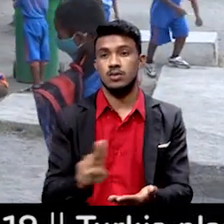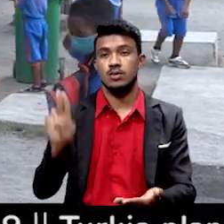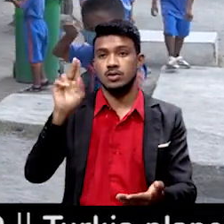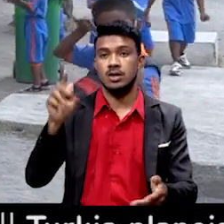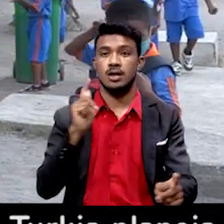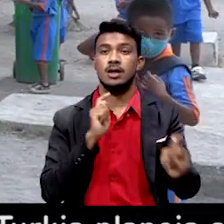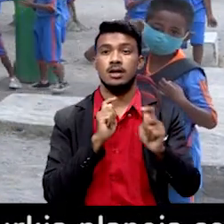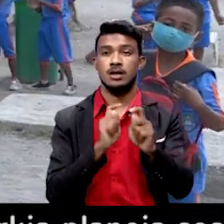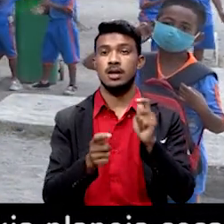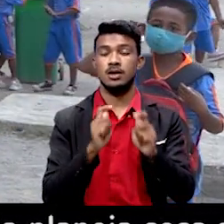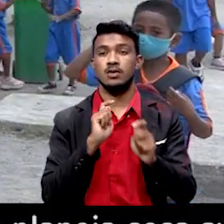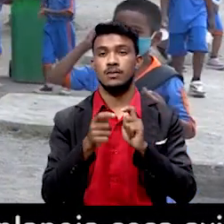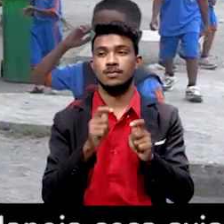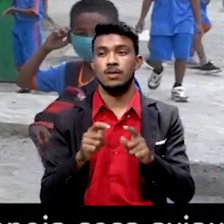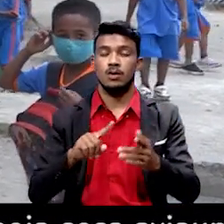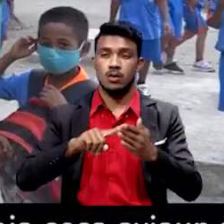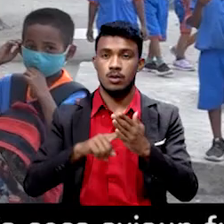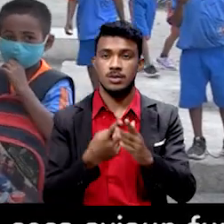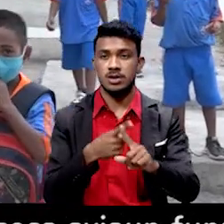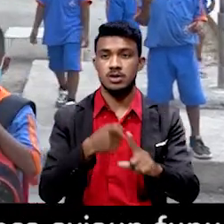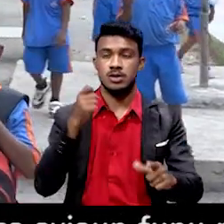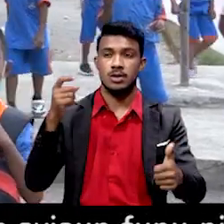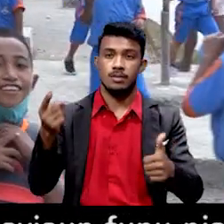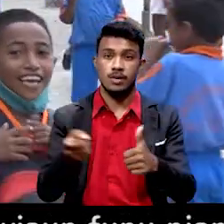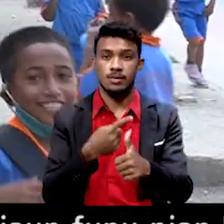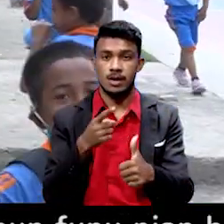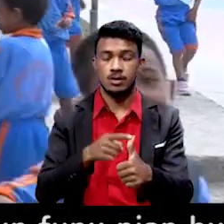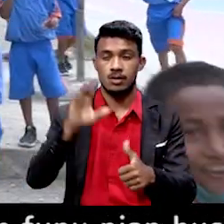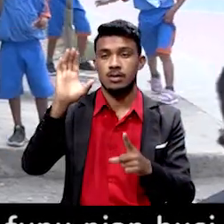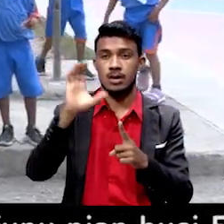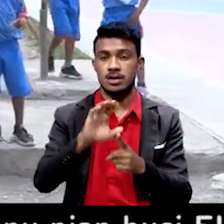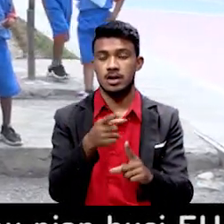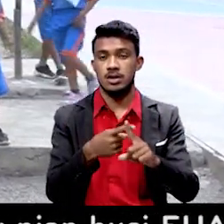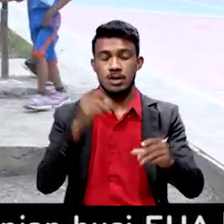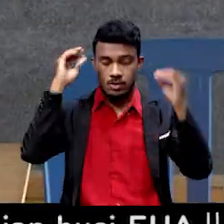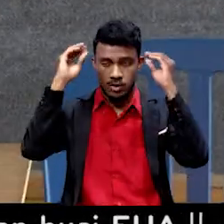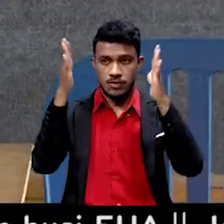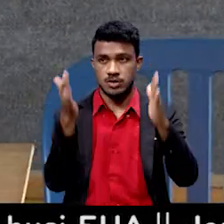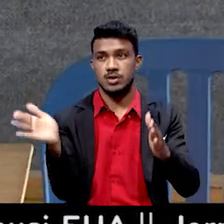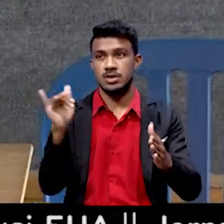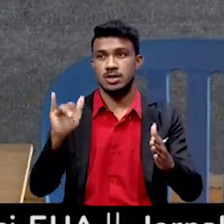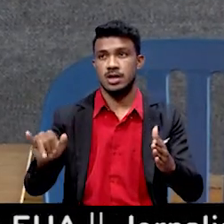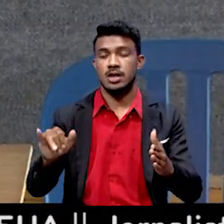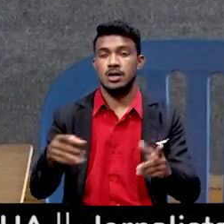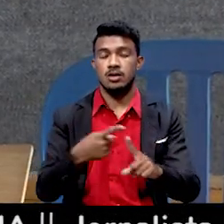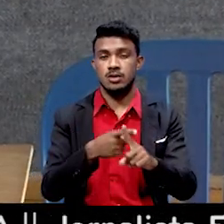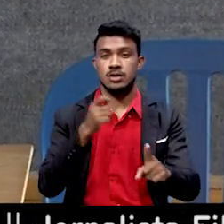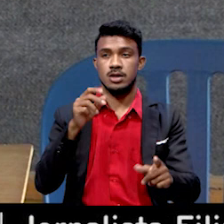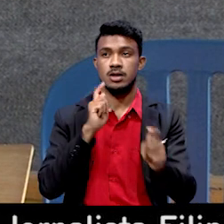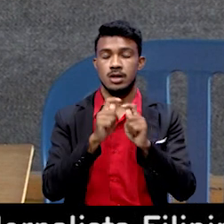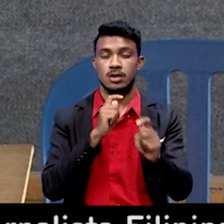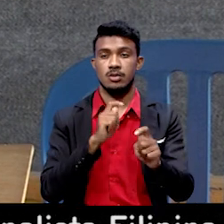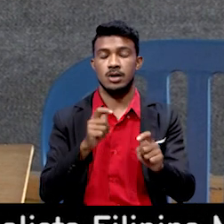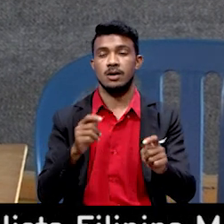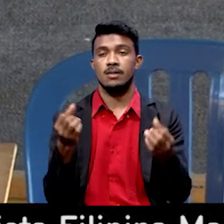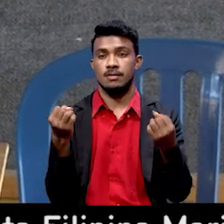Sira anotama o começo do primeiro ano, professora Sira usa teto uma Barak liu, do que português. Então, how to implement o